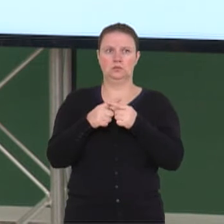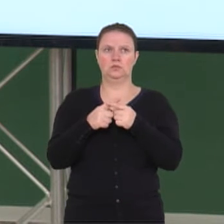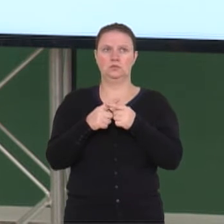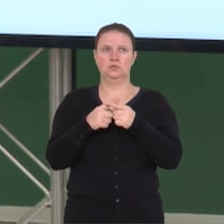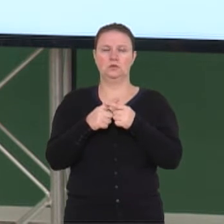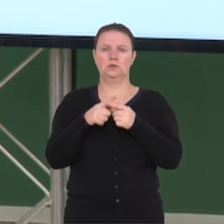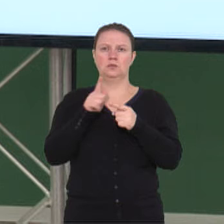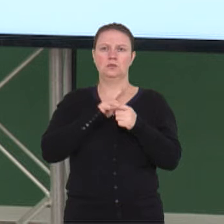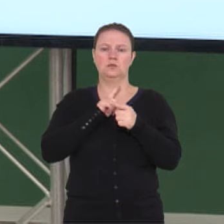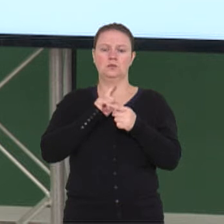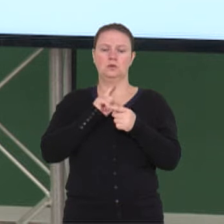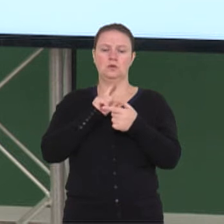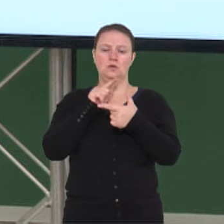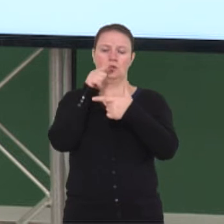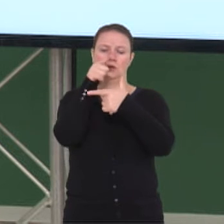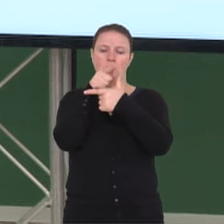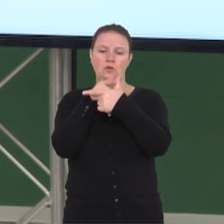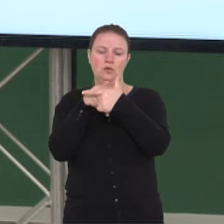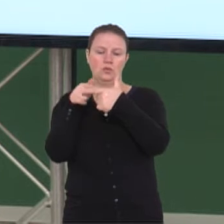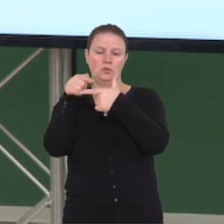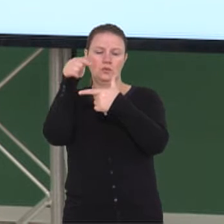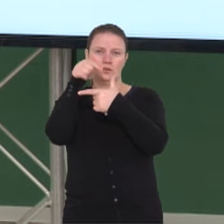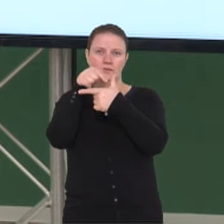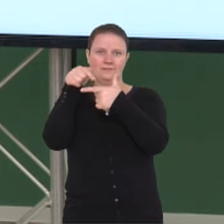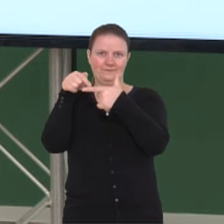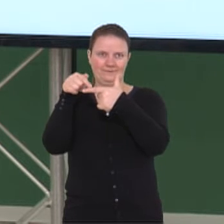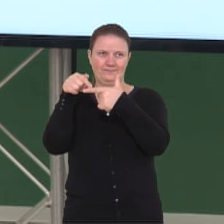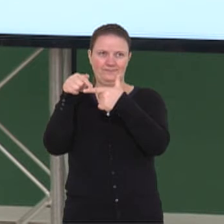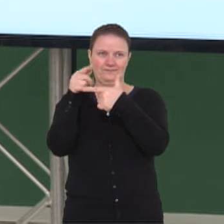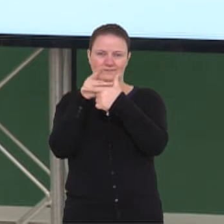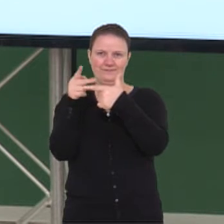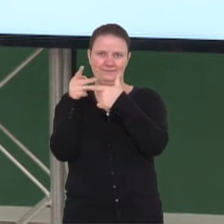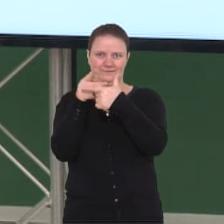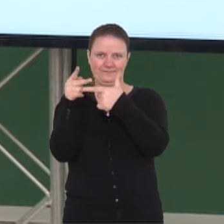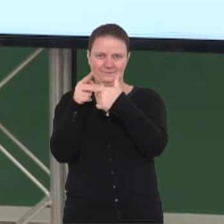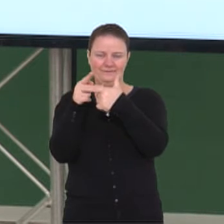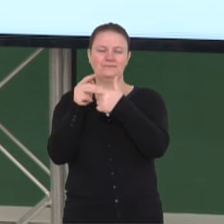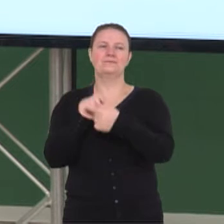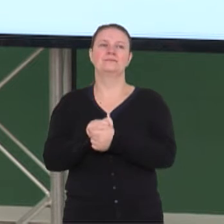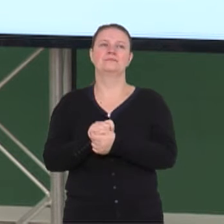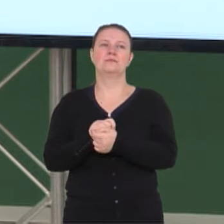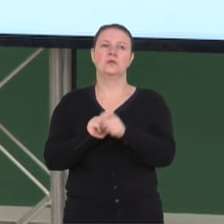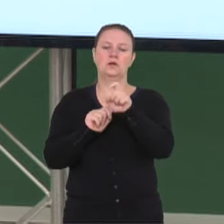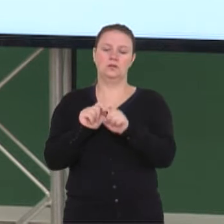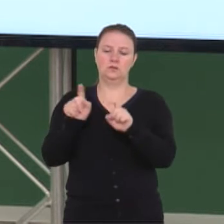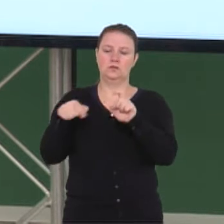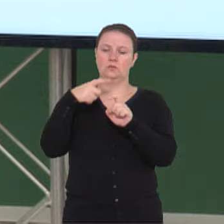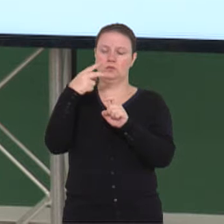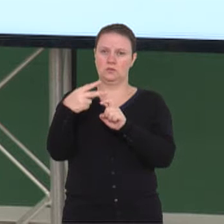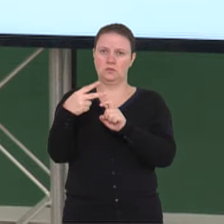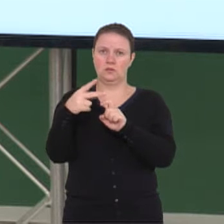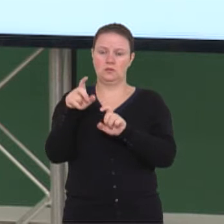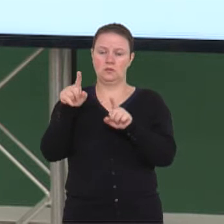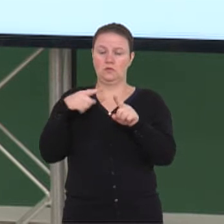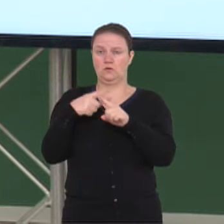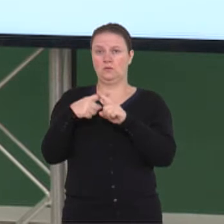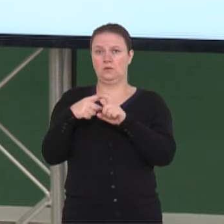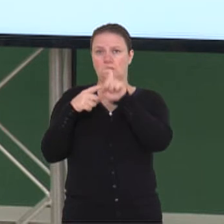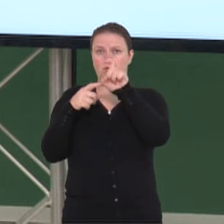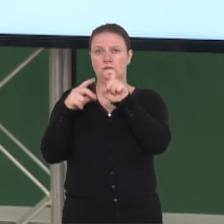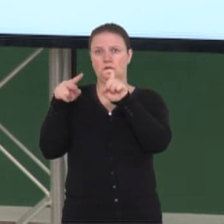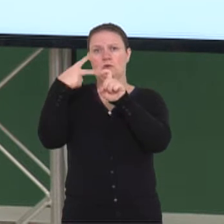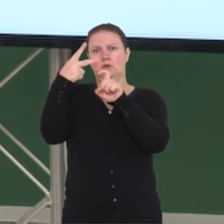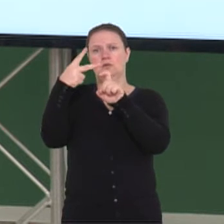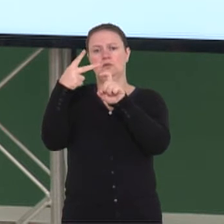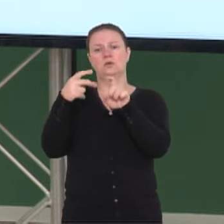termos que estão dentro do divisor. Nesse caso, pelos dois termos que estão no divisor. X ao quadrado vezes x ao quadrado, x à quarta.